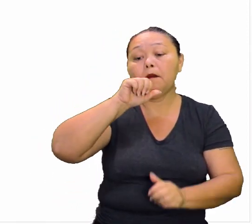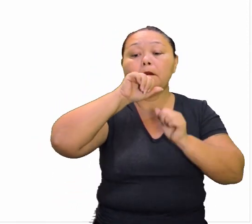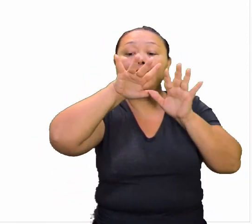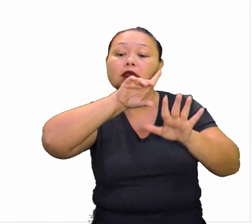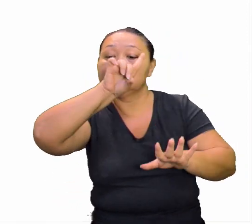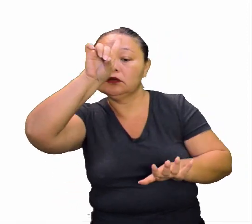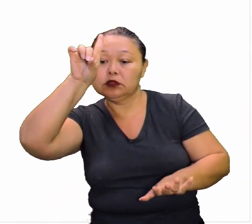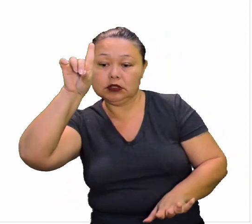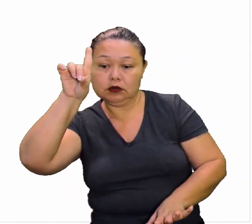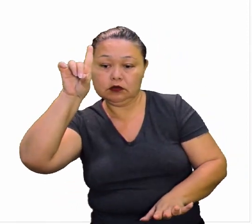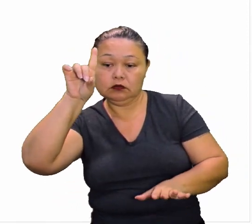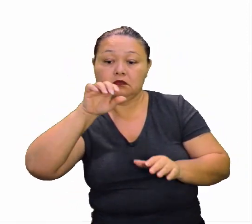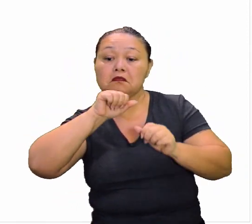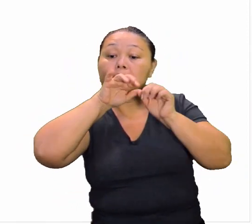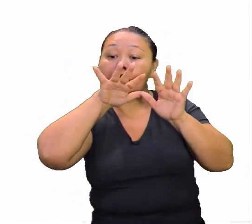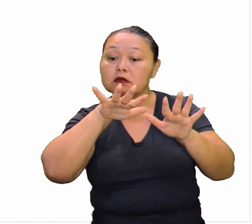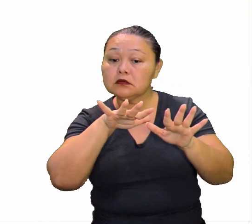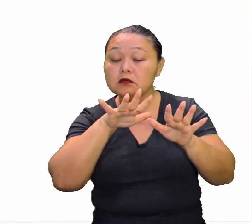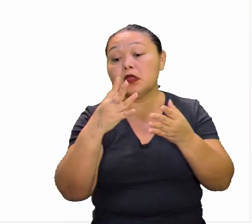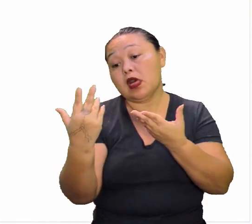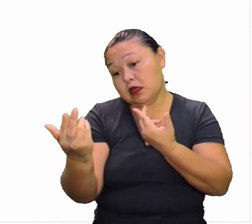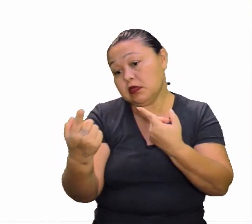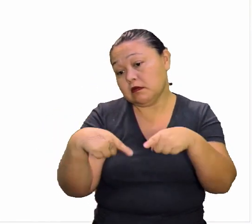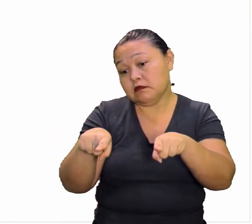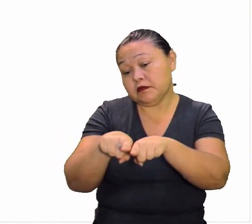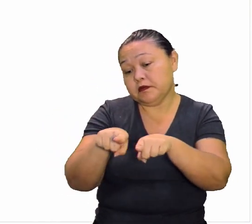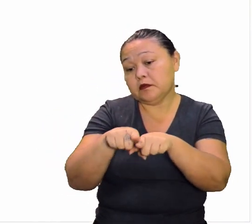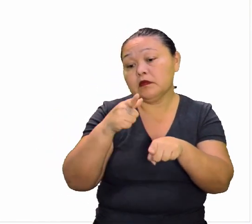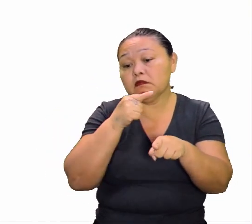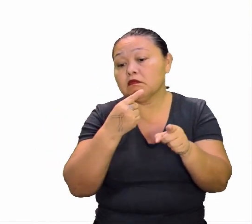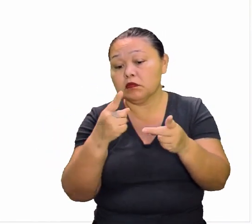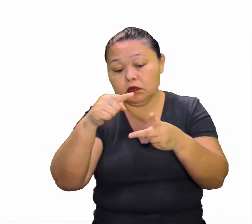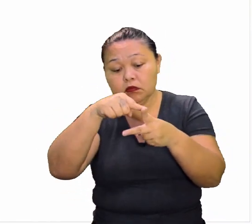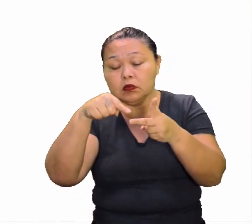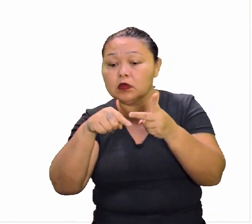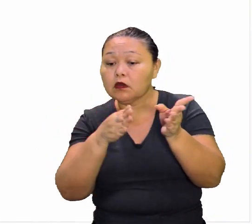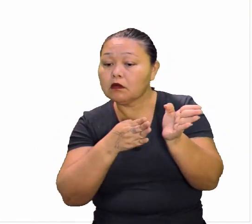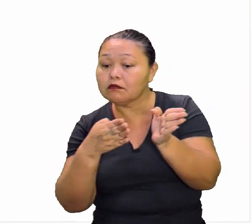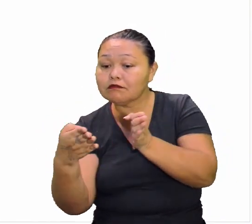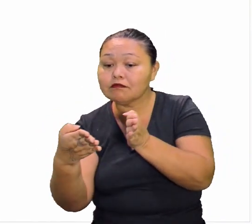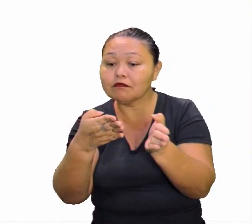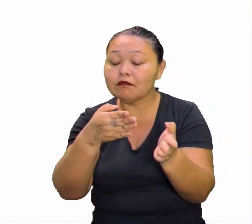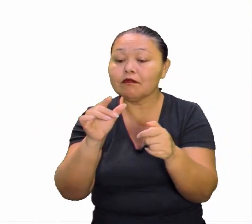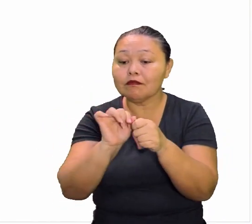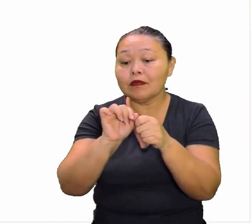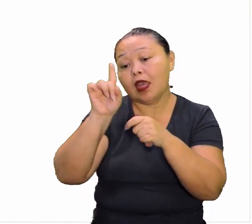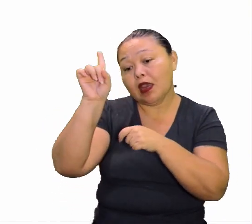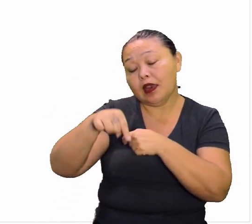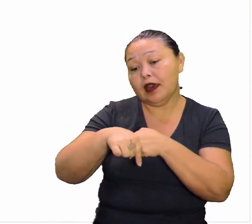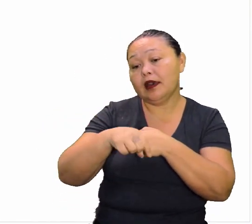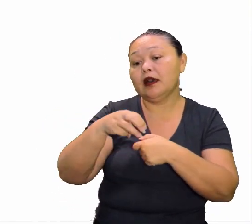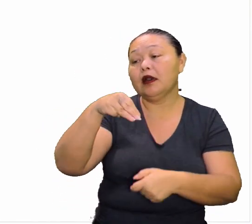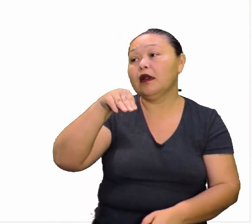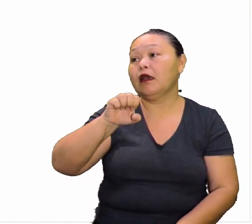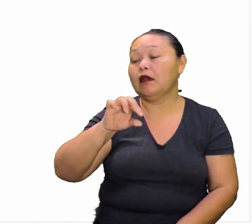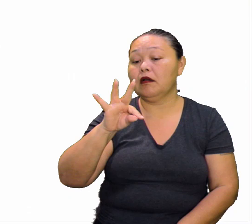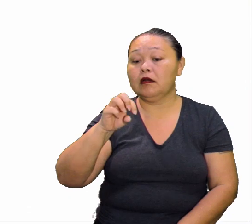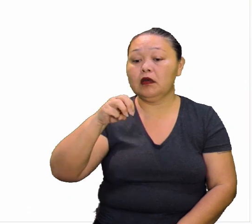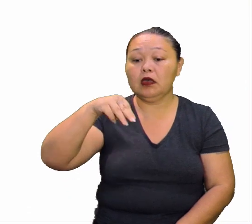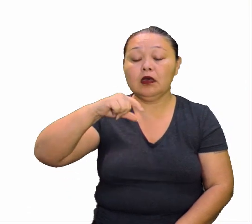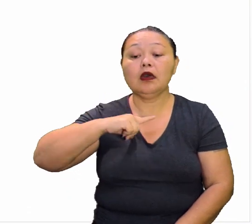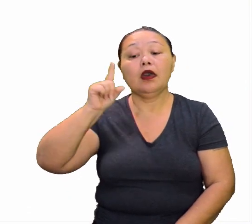de Deus. Como o rio Tigre e Eufrates era para a Mesopotâmia. Como o